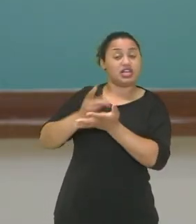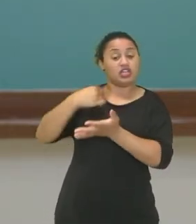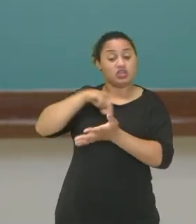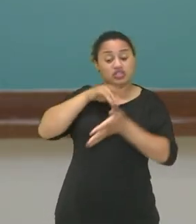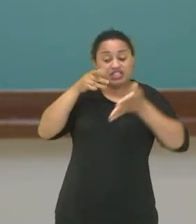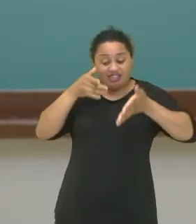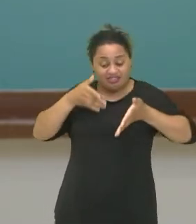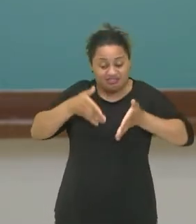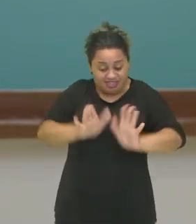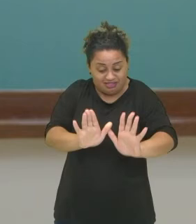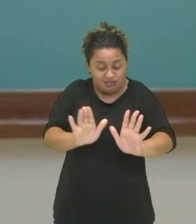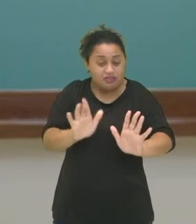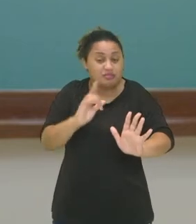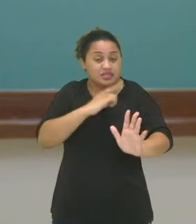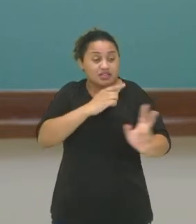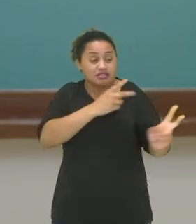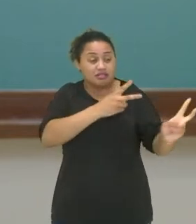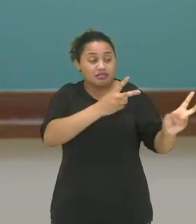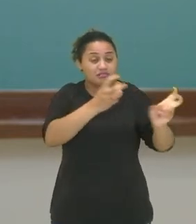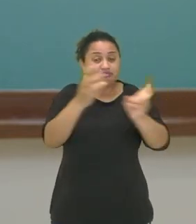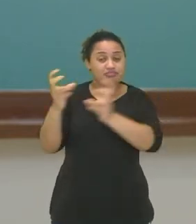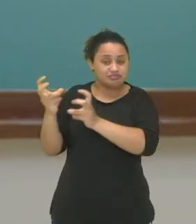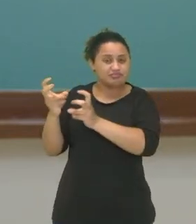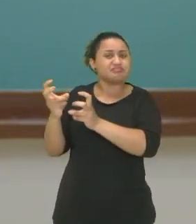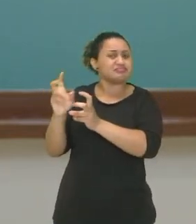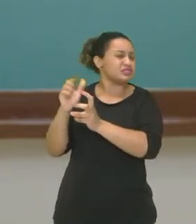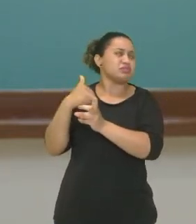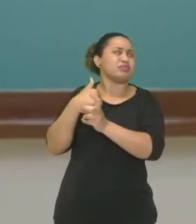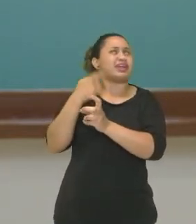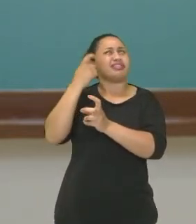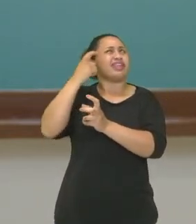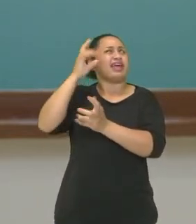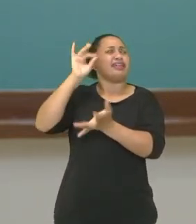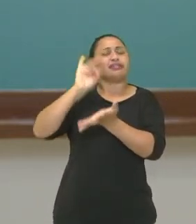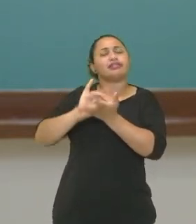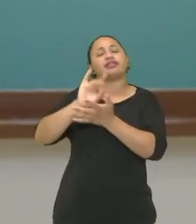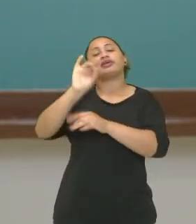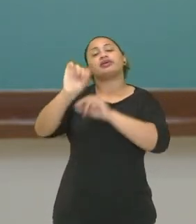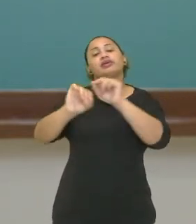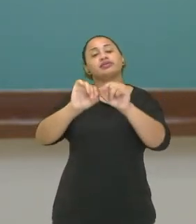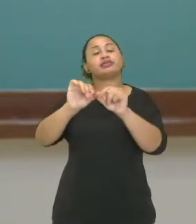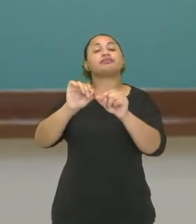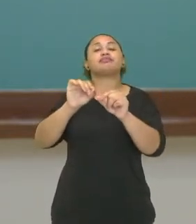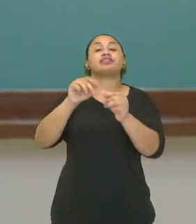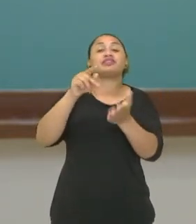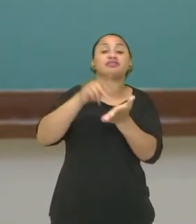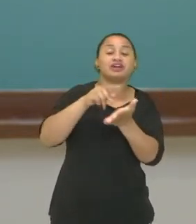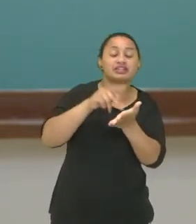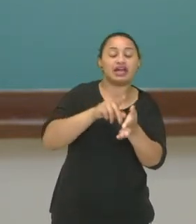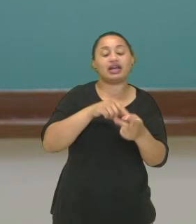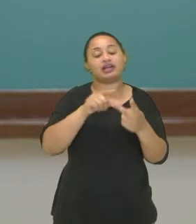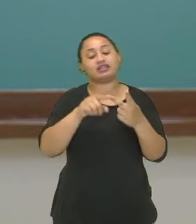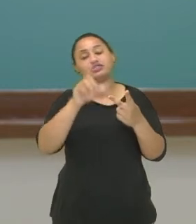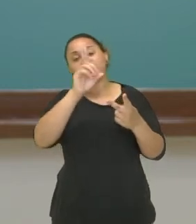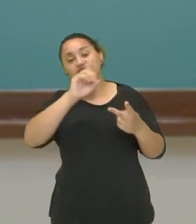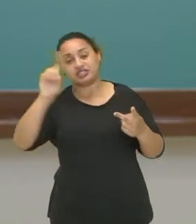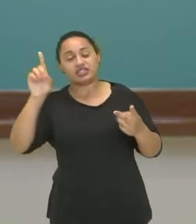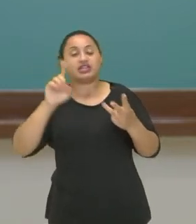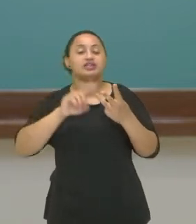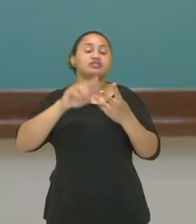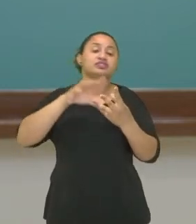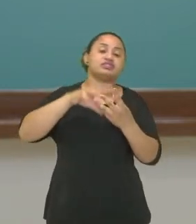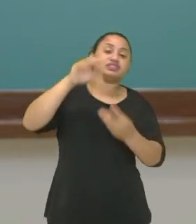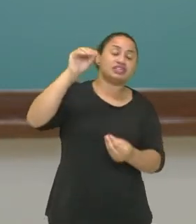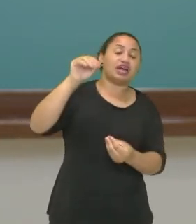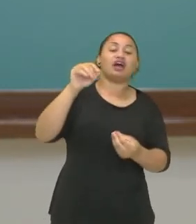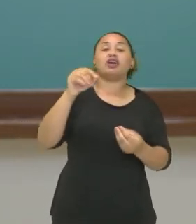essas percepções antes de nascer. Isso é uma ideia inata. Por exemplo, a ideia de verdade, de Deus, de alma, de imortalidade,